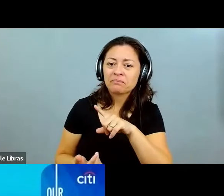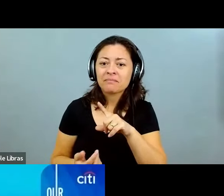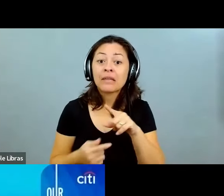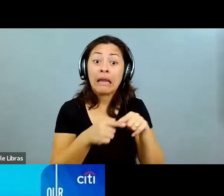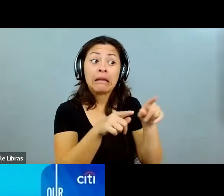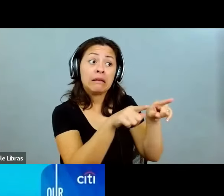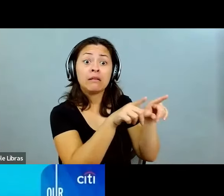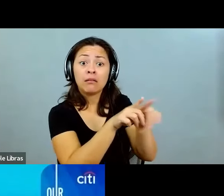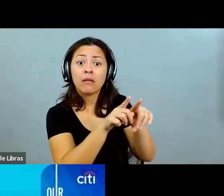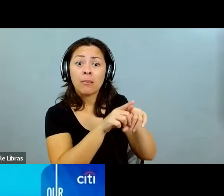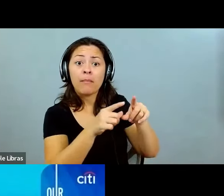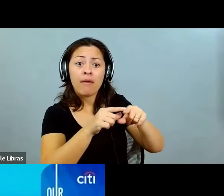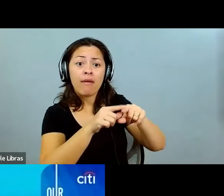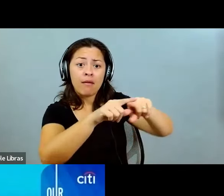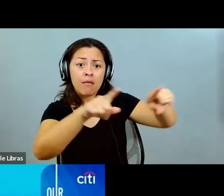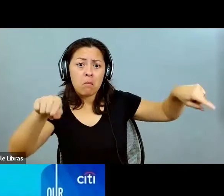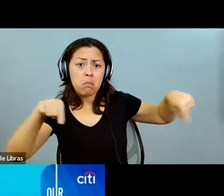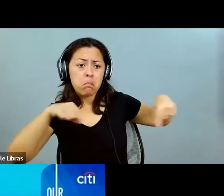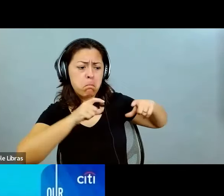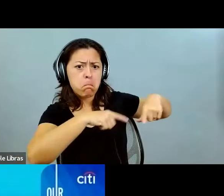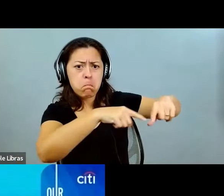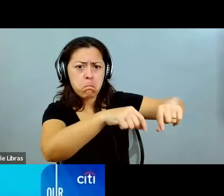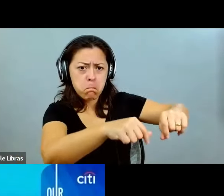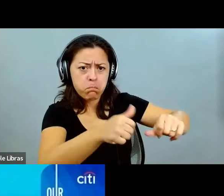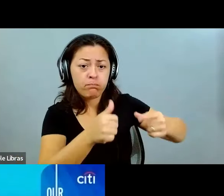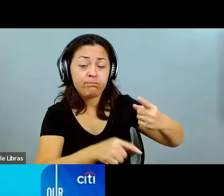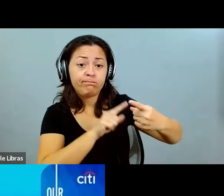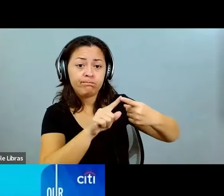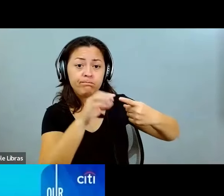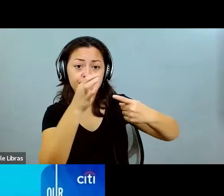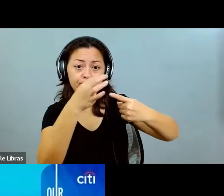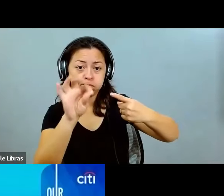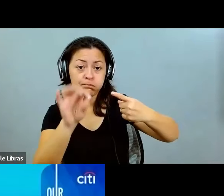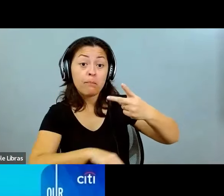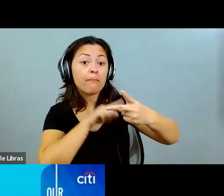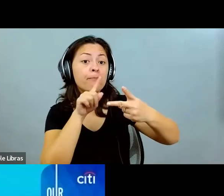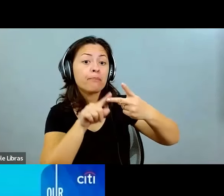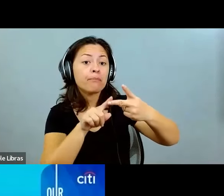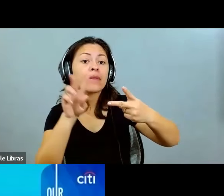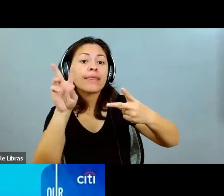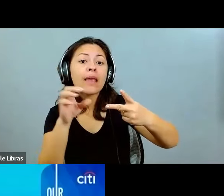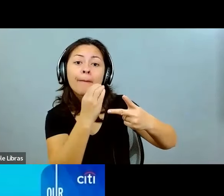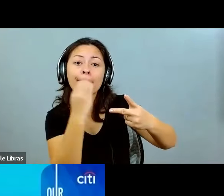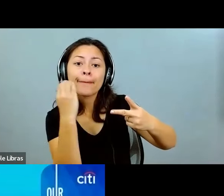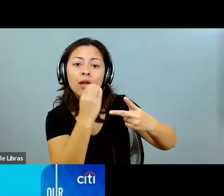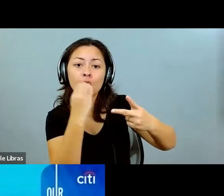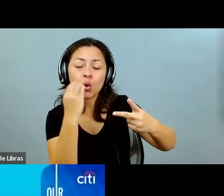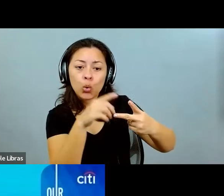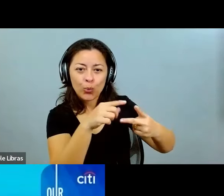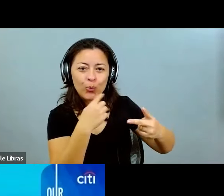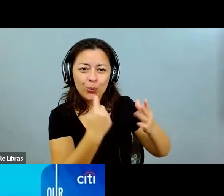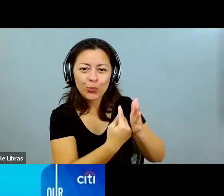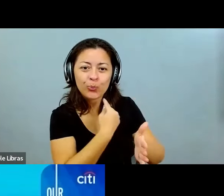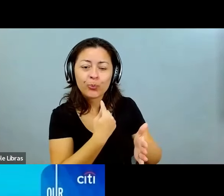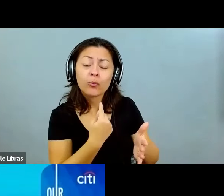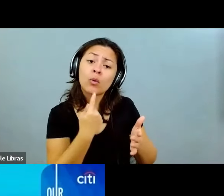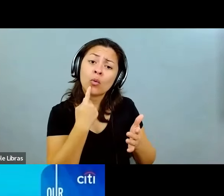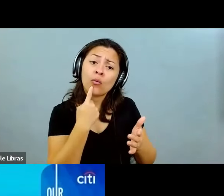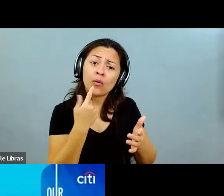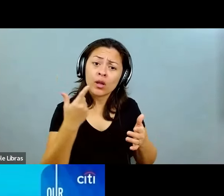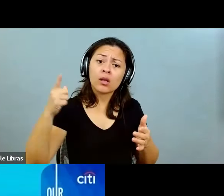área grande né sobre sobre a questão do Milho eh e novamente aquilo que eu até comentei anteriormente